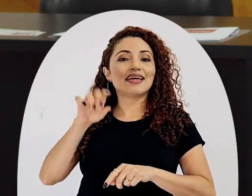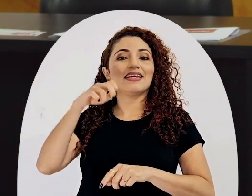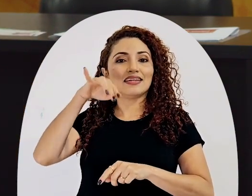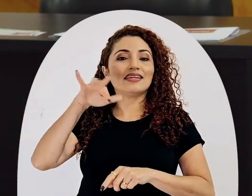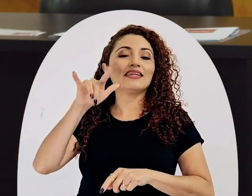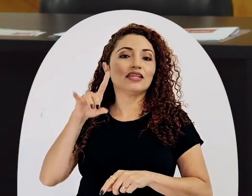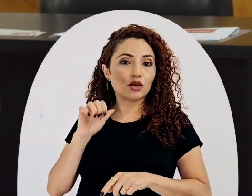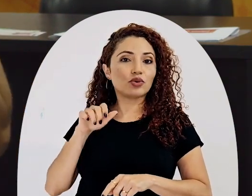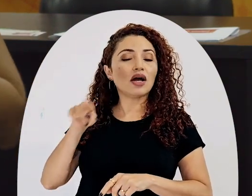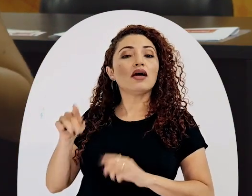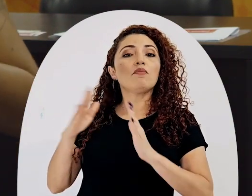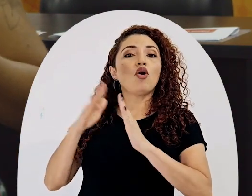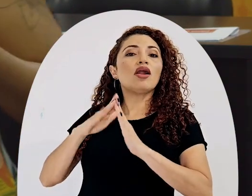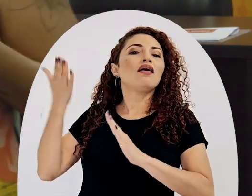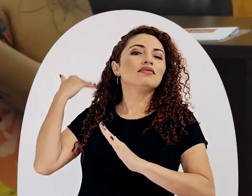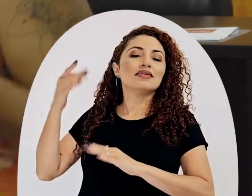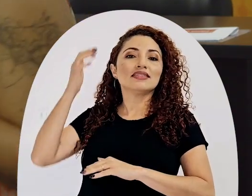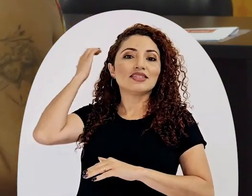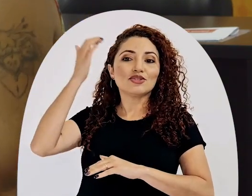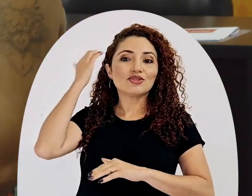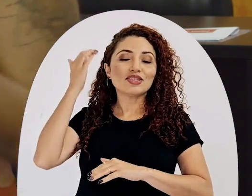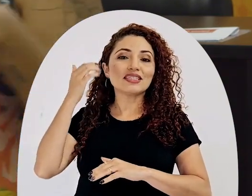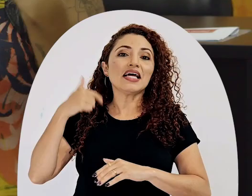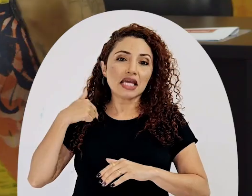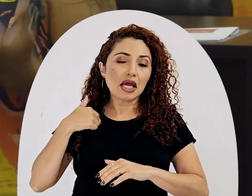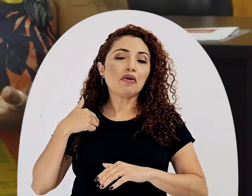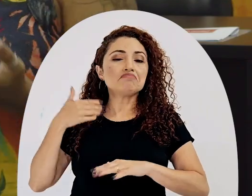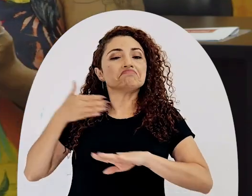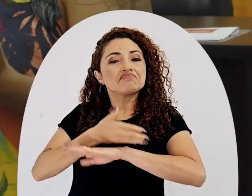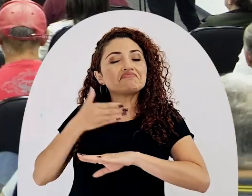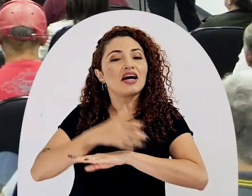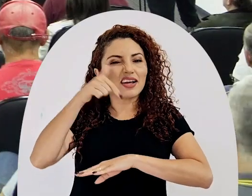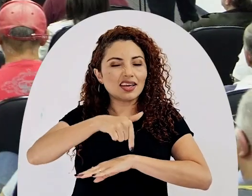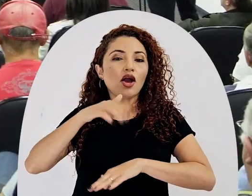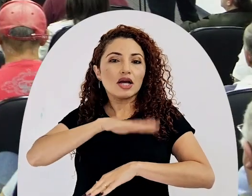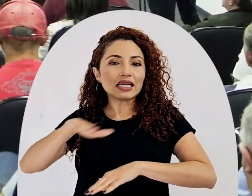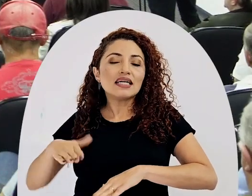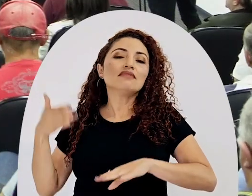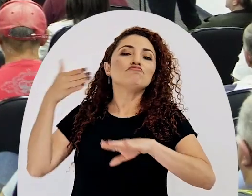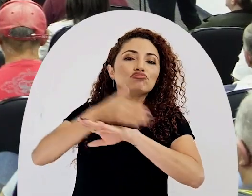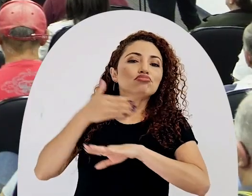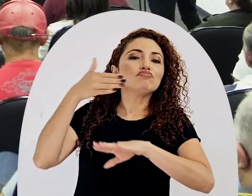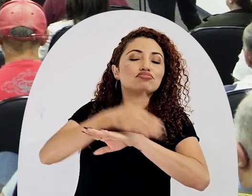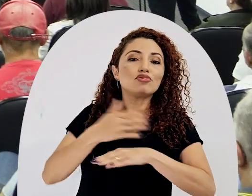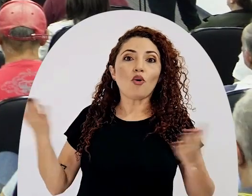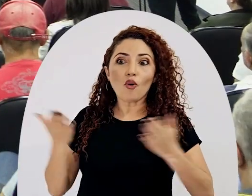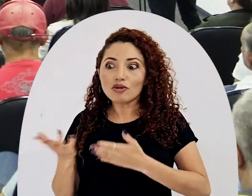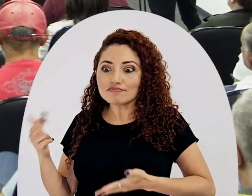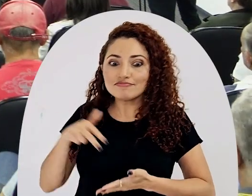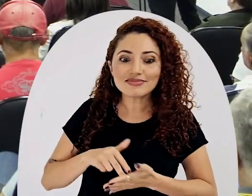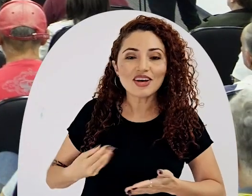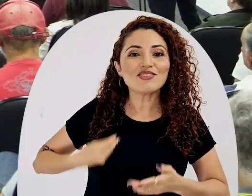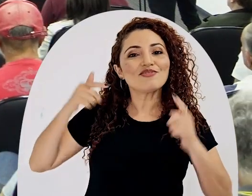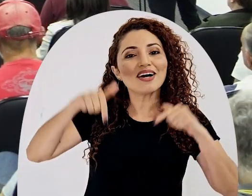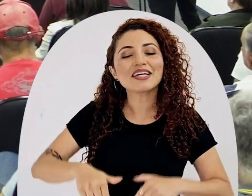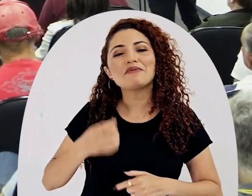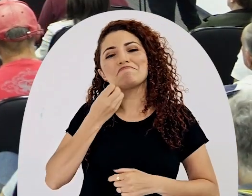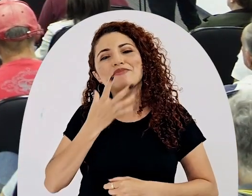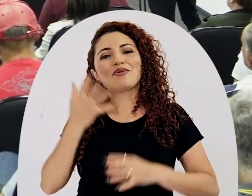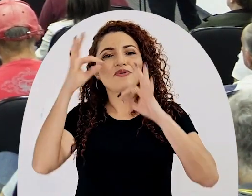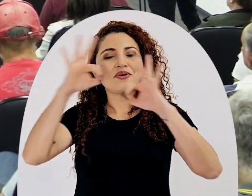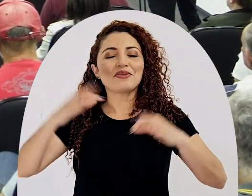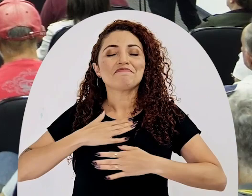aqui, e eu jamais imaginava estar aqui hoje. E que é muito gratificante poder retribuir e também trazer esses meus conhecimentos